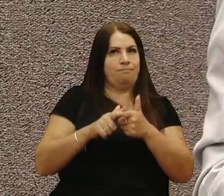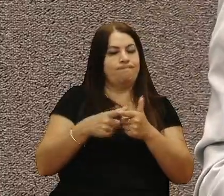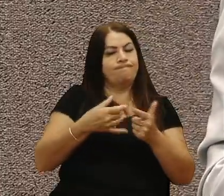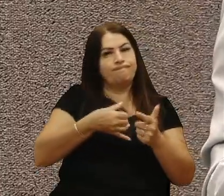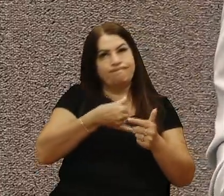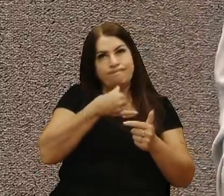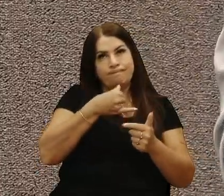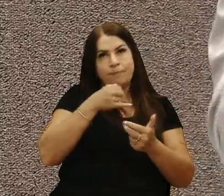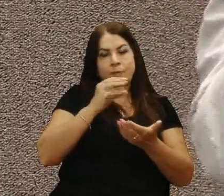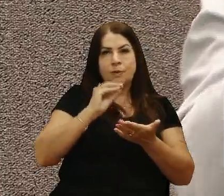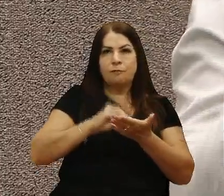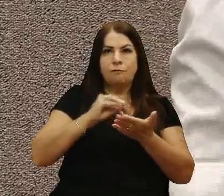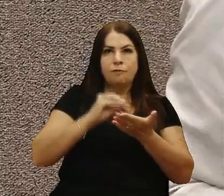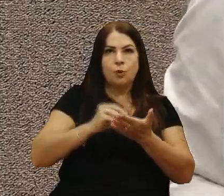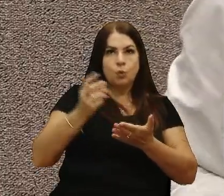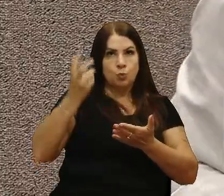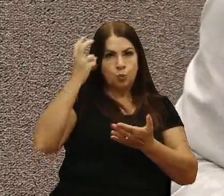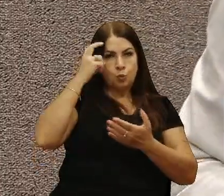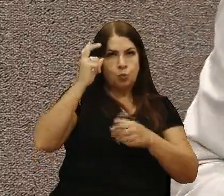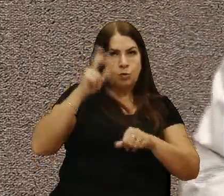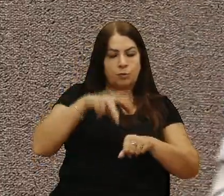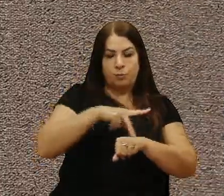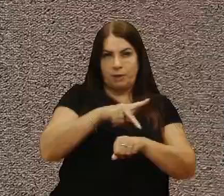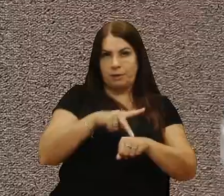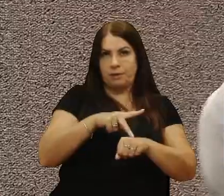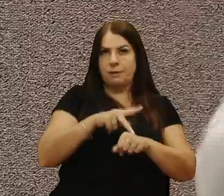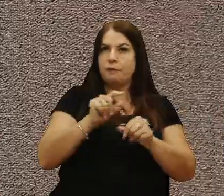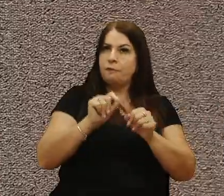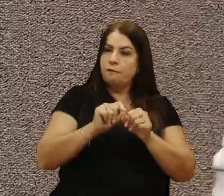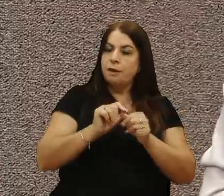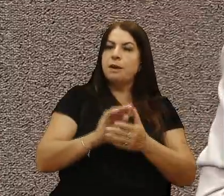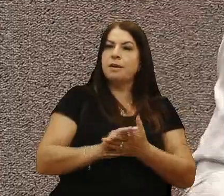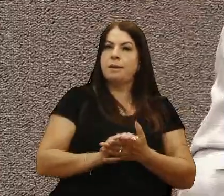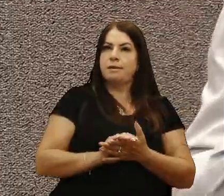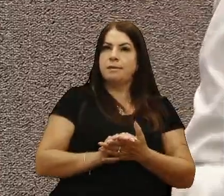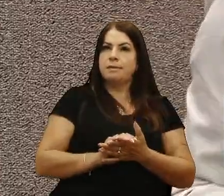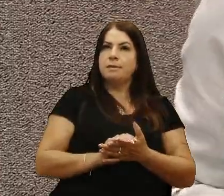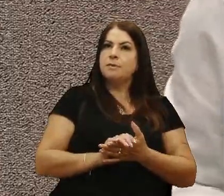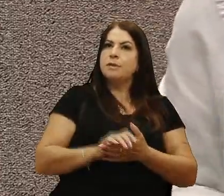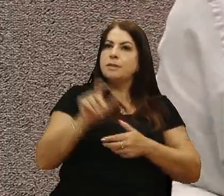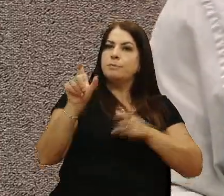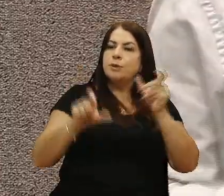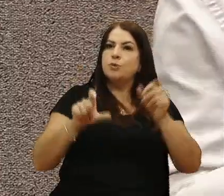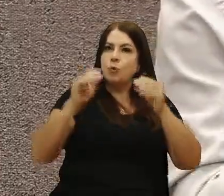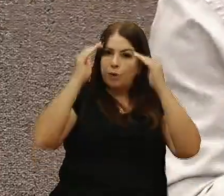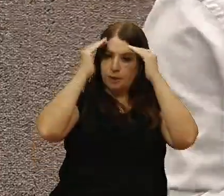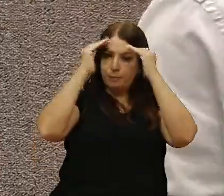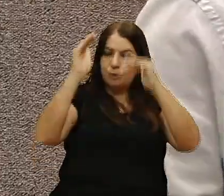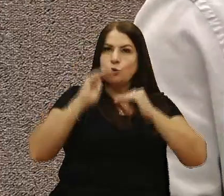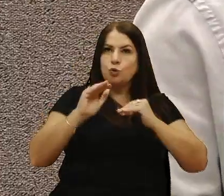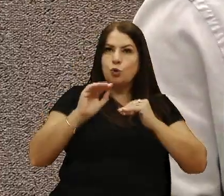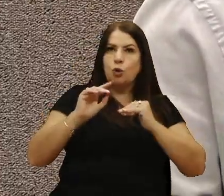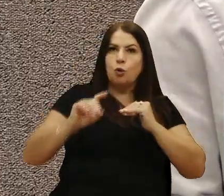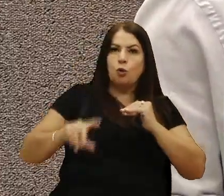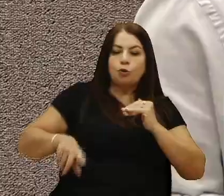Infelizmente, a falta de cultura no nosso país faz com que as pessoas só respeitem quando dói no